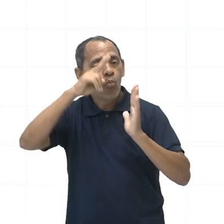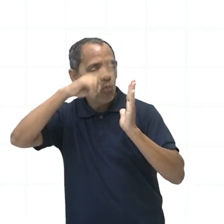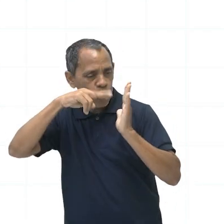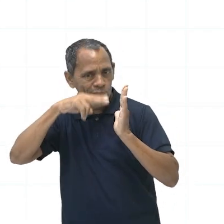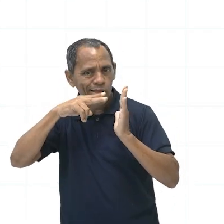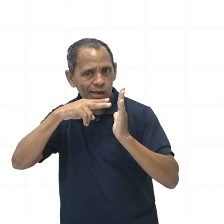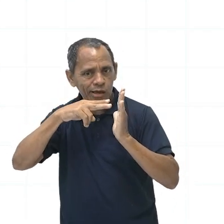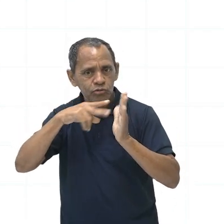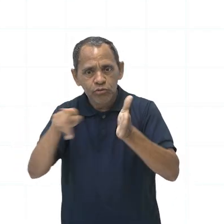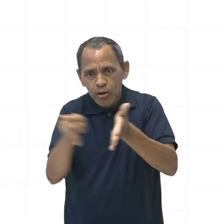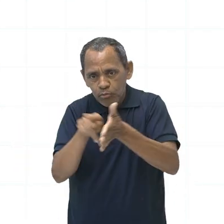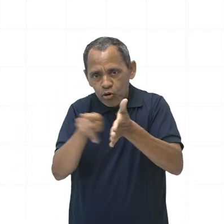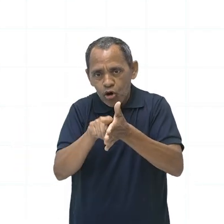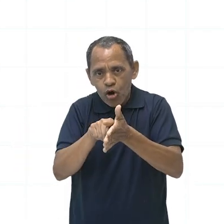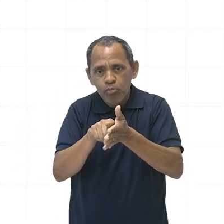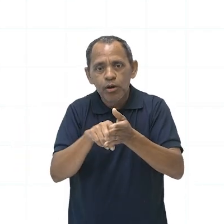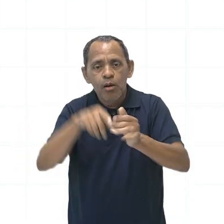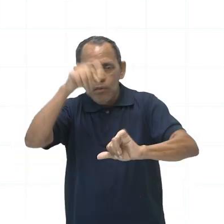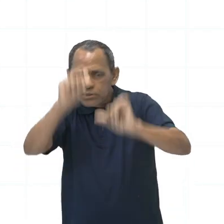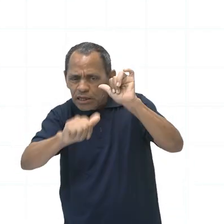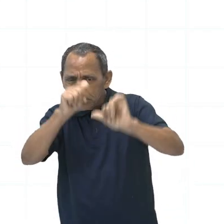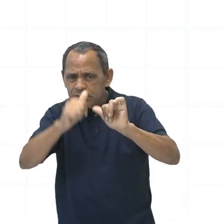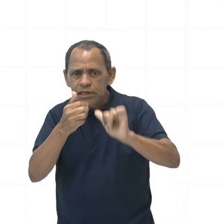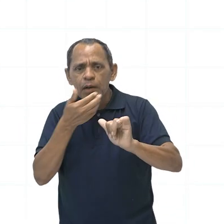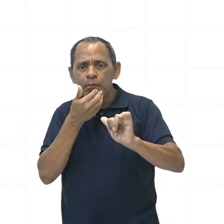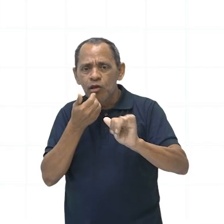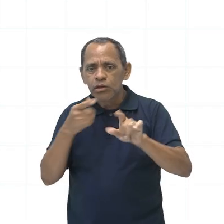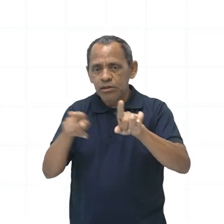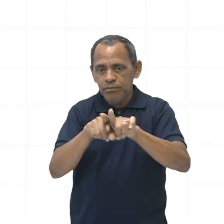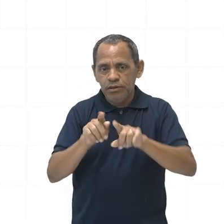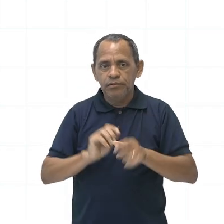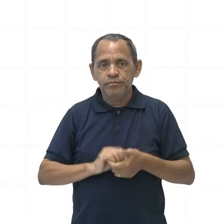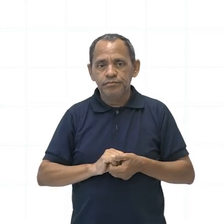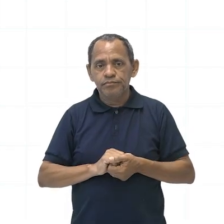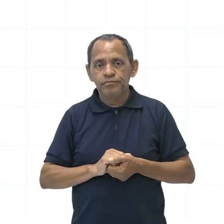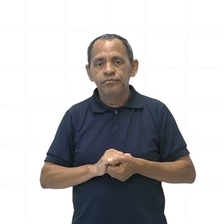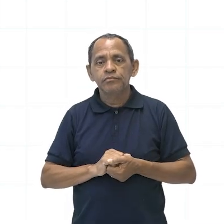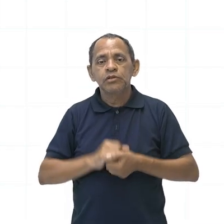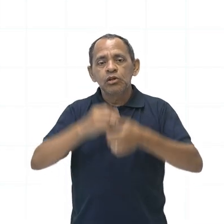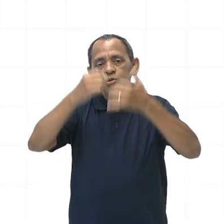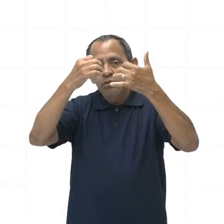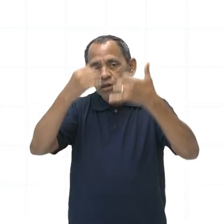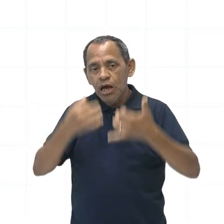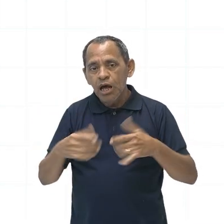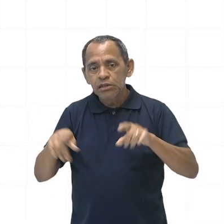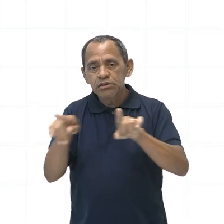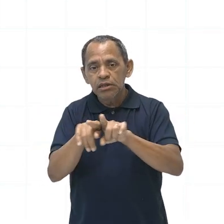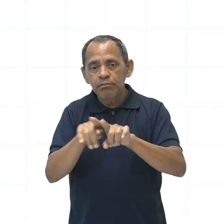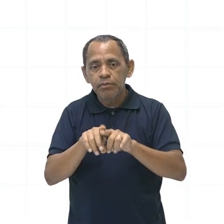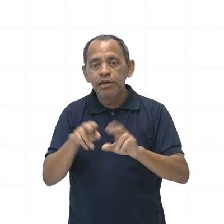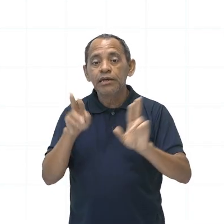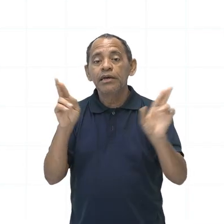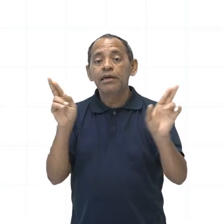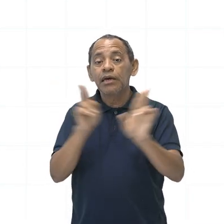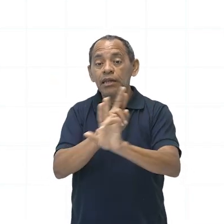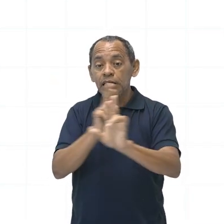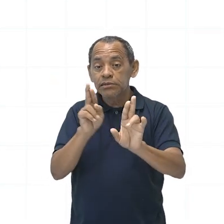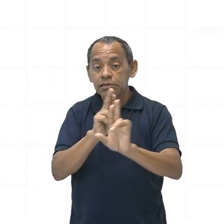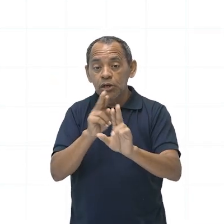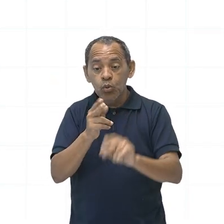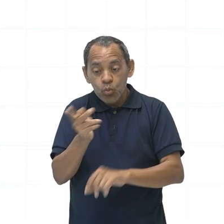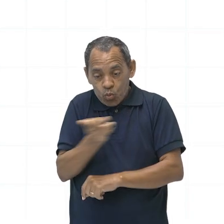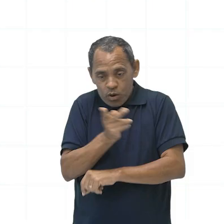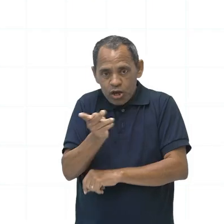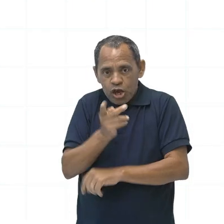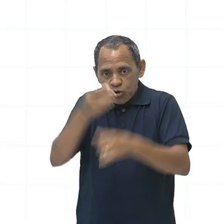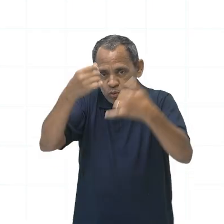que possamos interpretá-la da melhor maneira possível. Dito tudo isso, e em relação às duas crônicas que